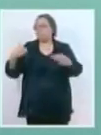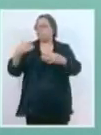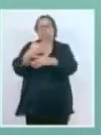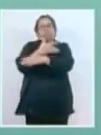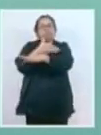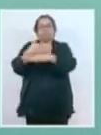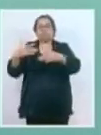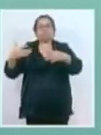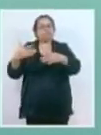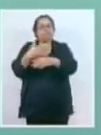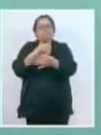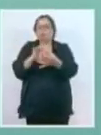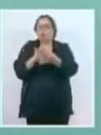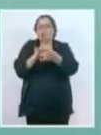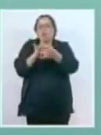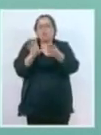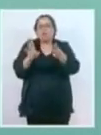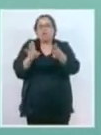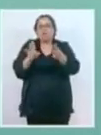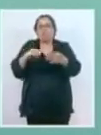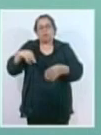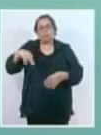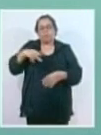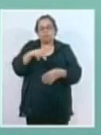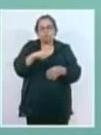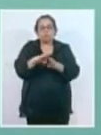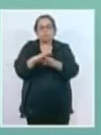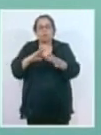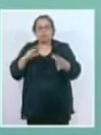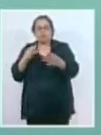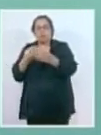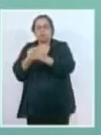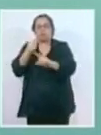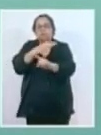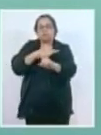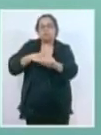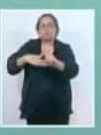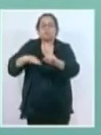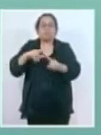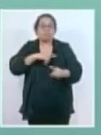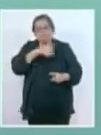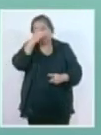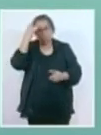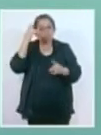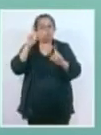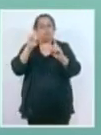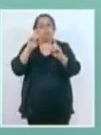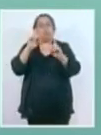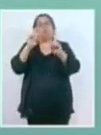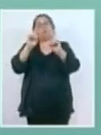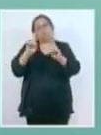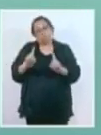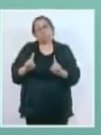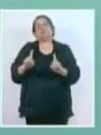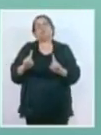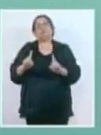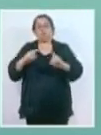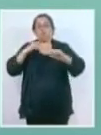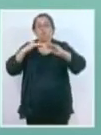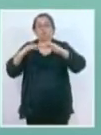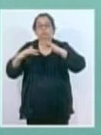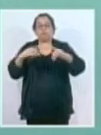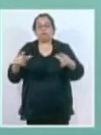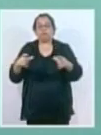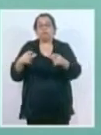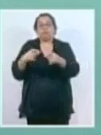a segurança do pedestre, a inclusão social, quando nós temos pessoa com deficiência, a pessoa com mobilidade